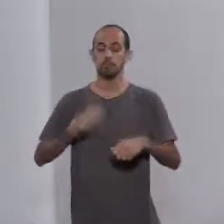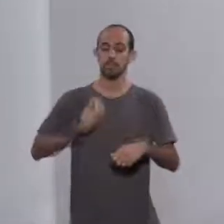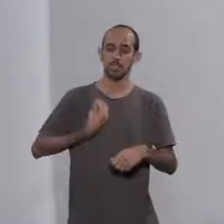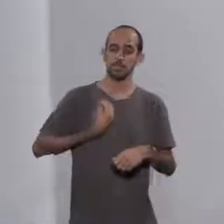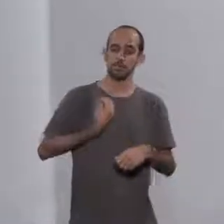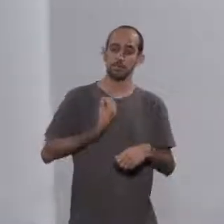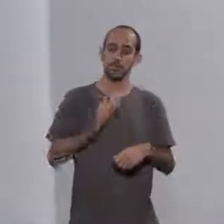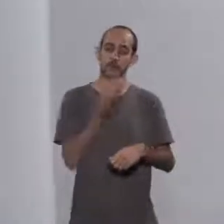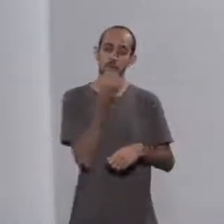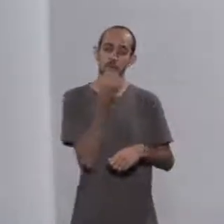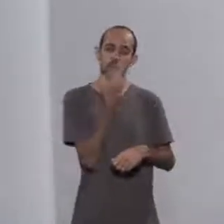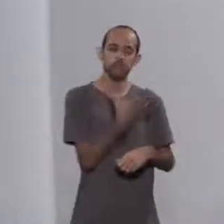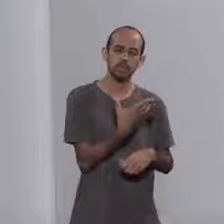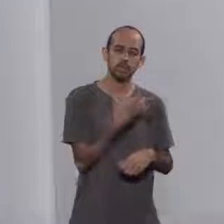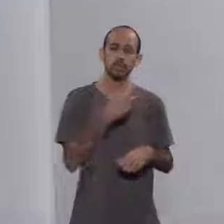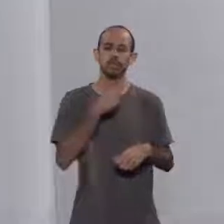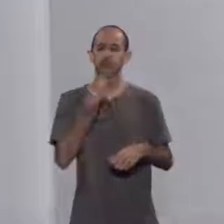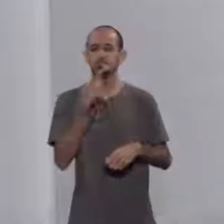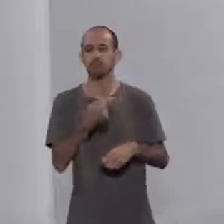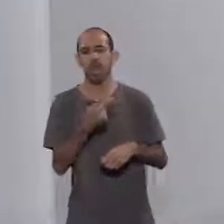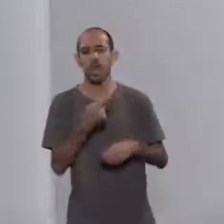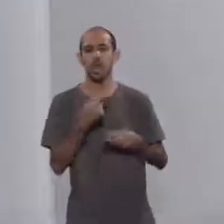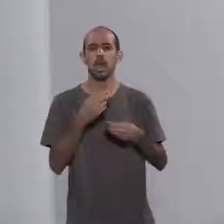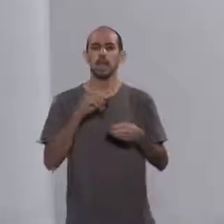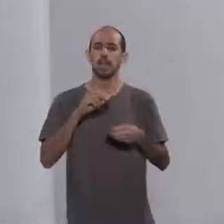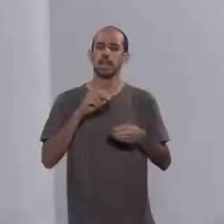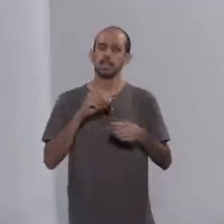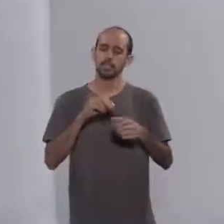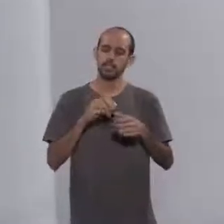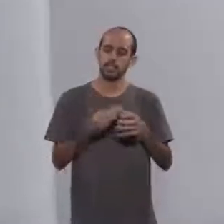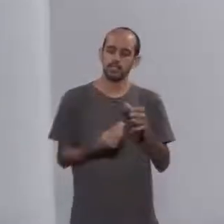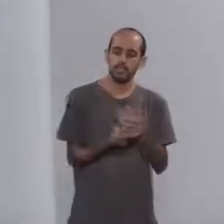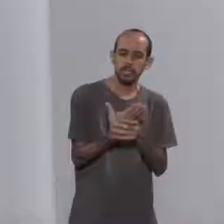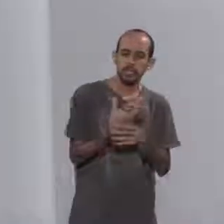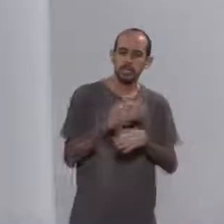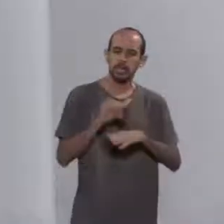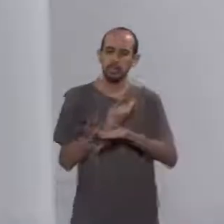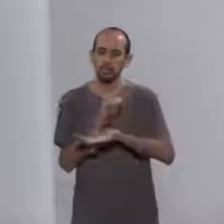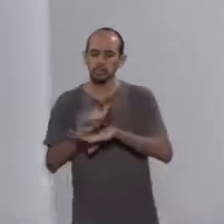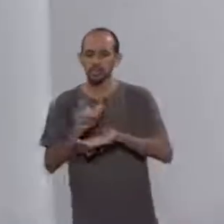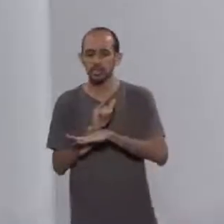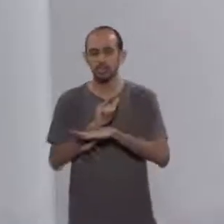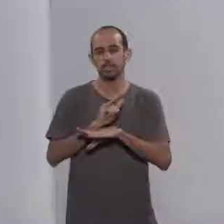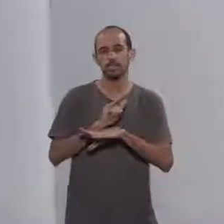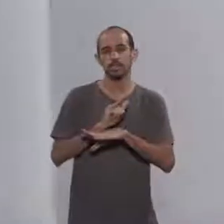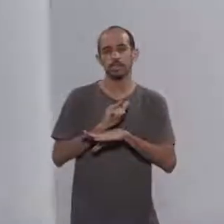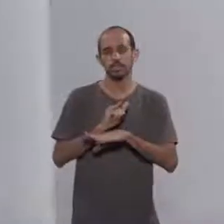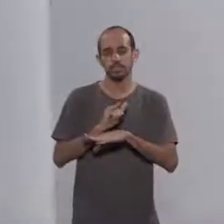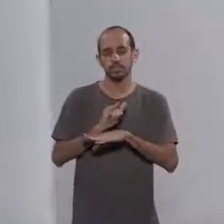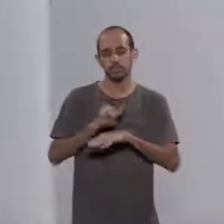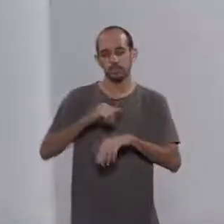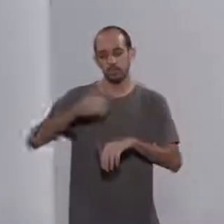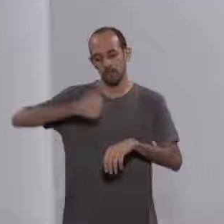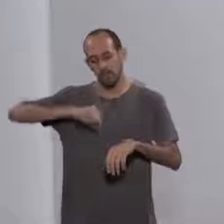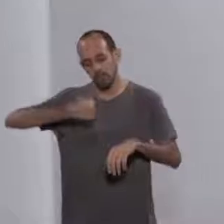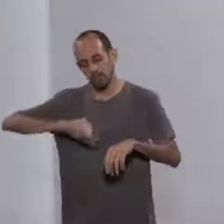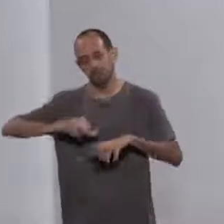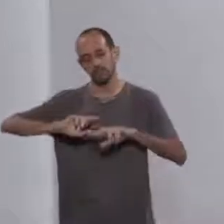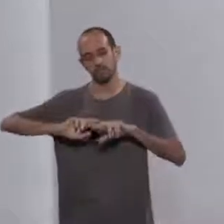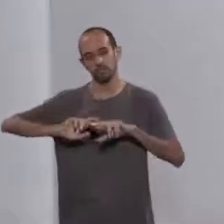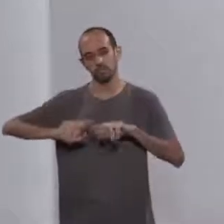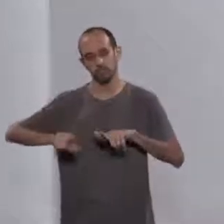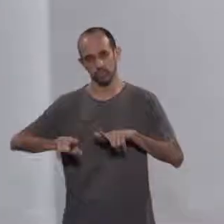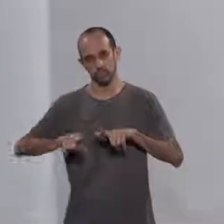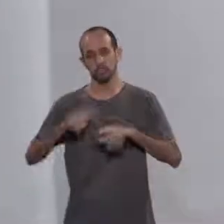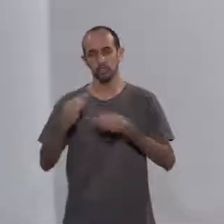Então, o professor pode contar uma história, narrar, envolvê-lo dentro daquele contexto e, a partir dali, buscar uma avaliação do que